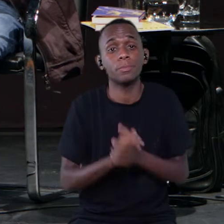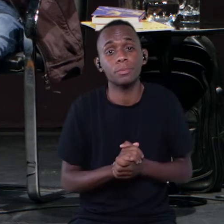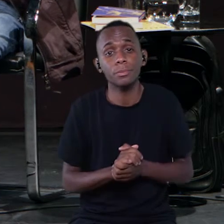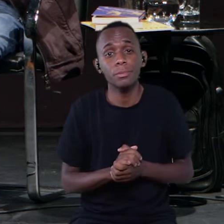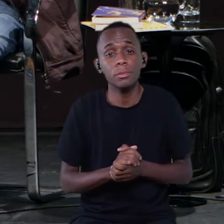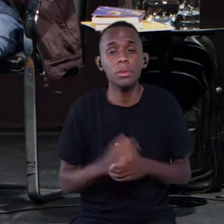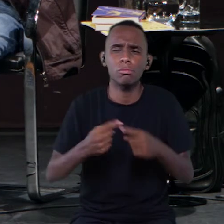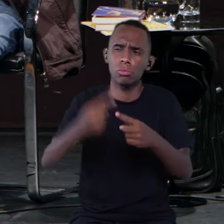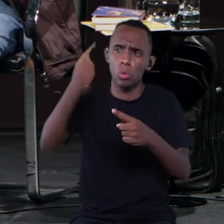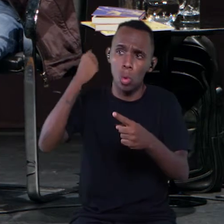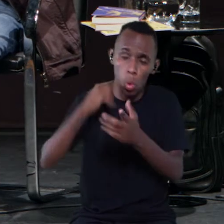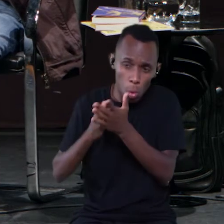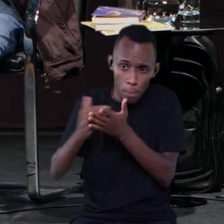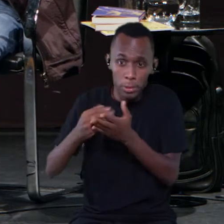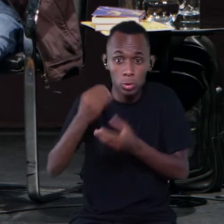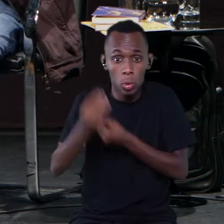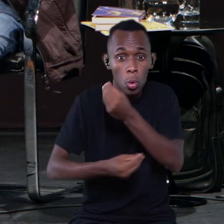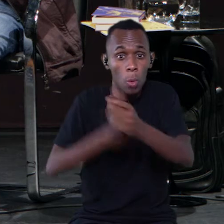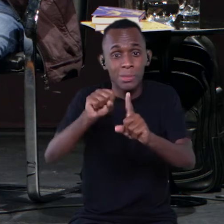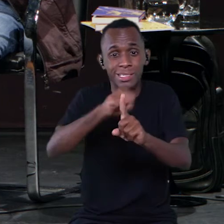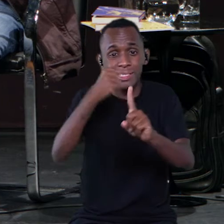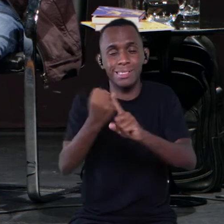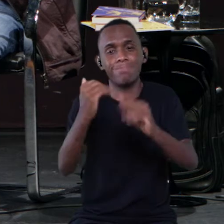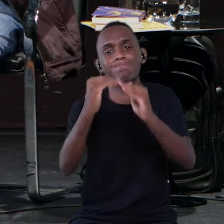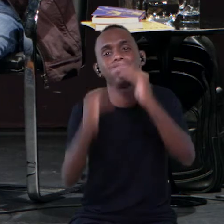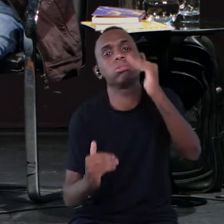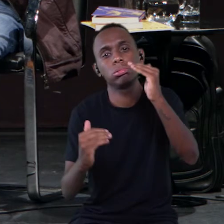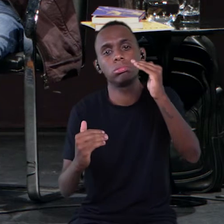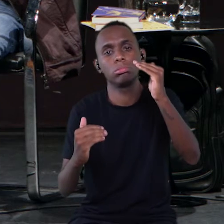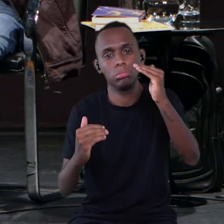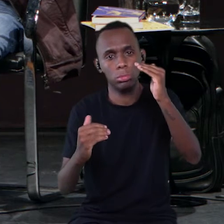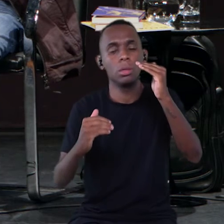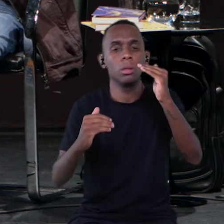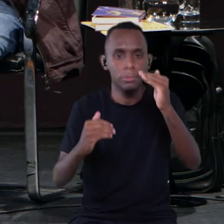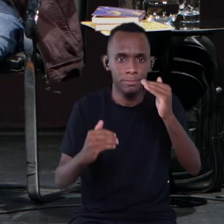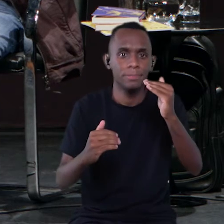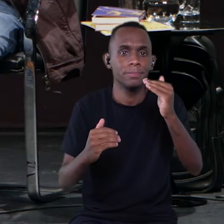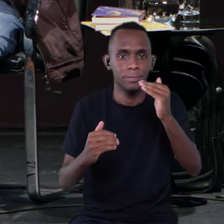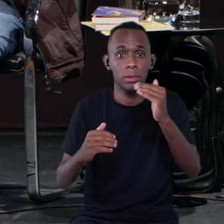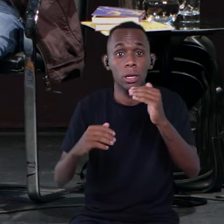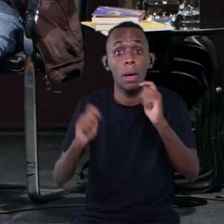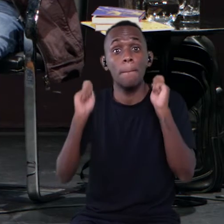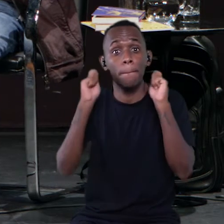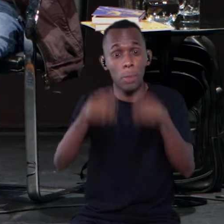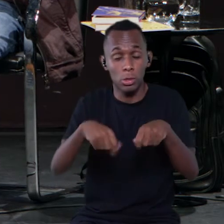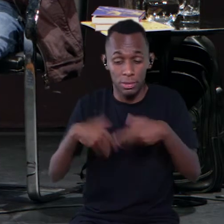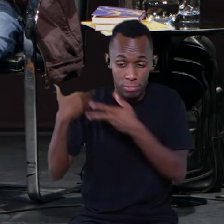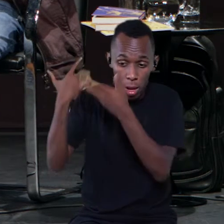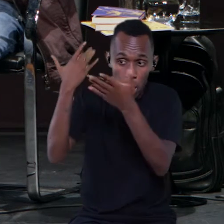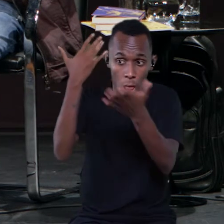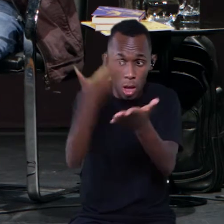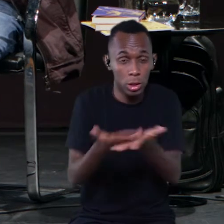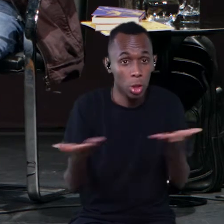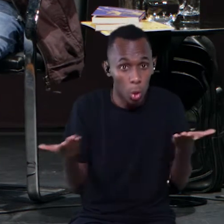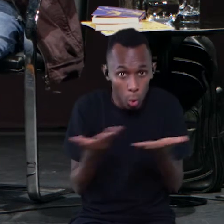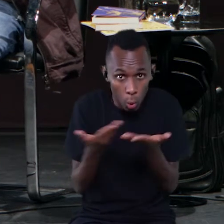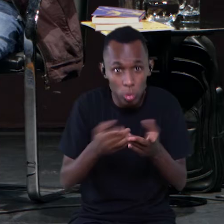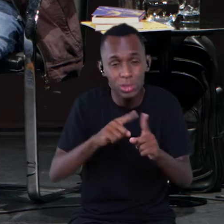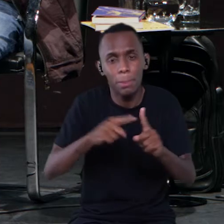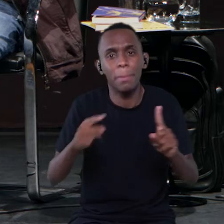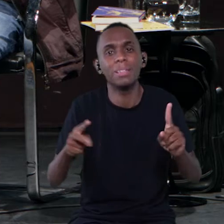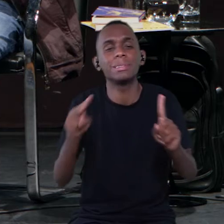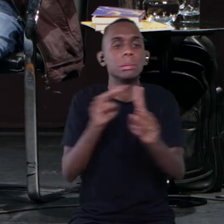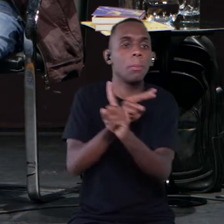daquela proposição, né? O quanto que a nossa ordem social é cruel. Ela foi capaz de nos trazer até aqui com uma visão muito linear